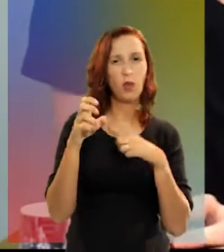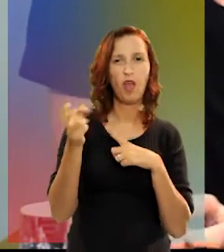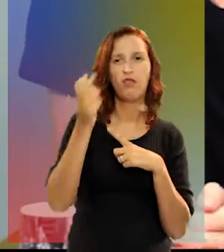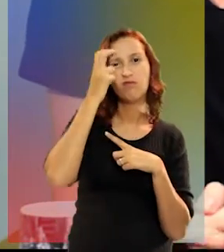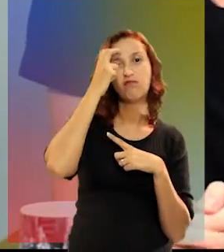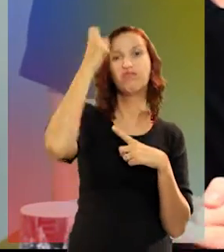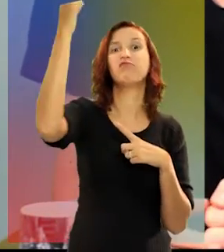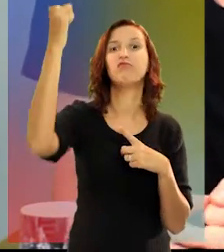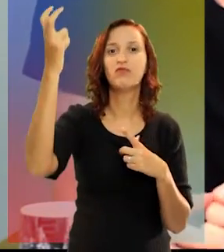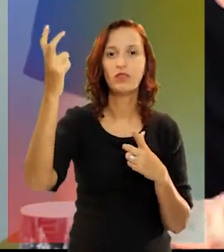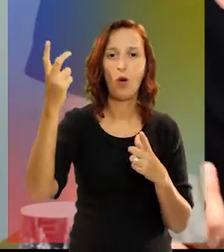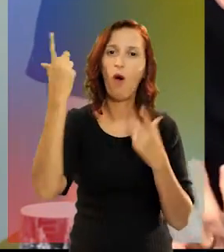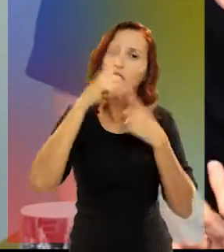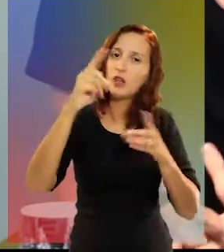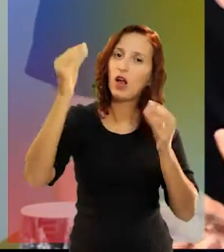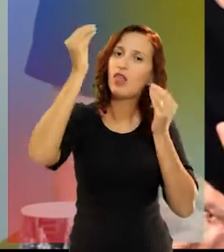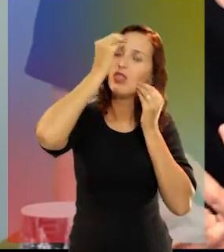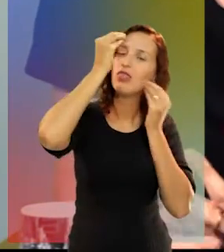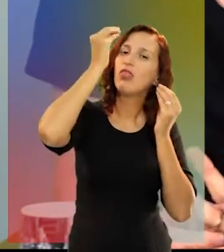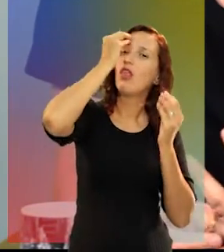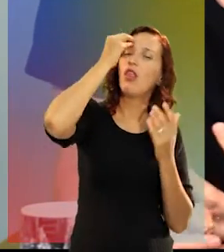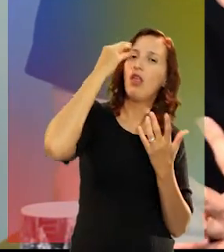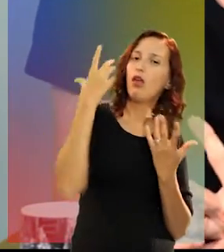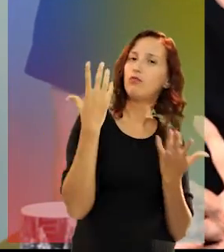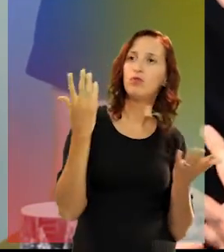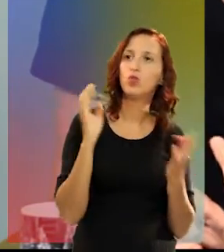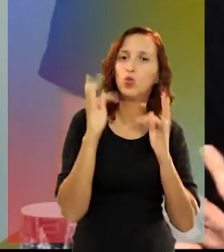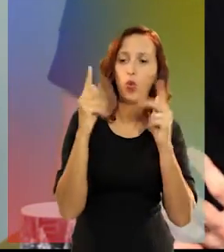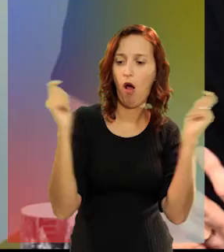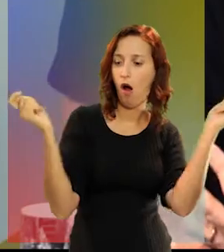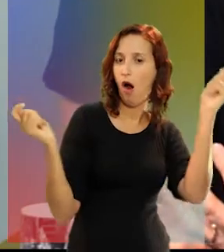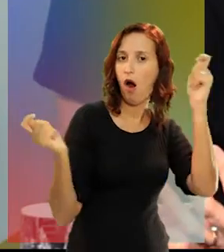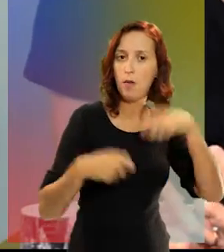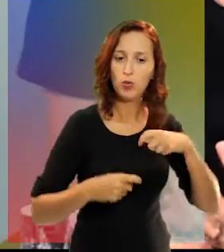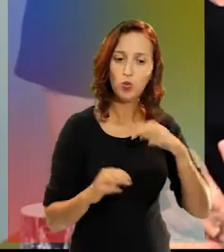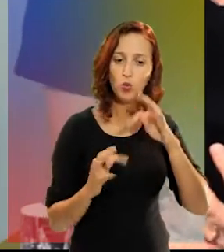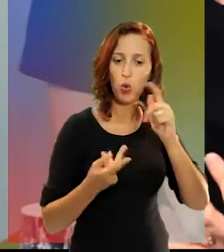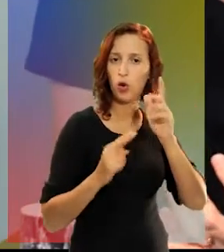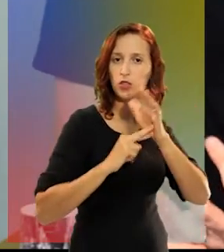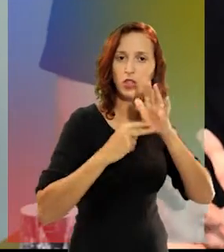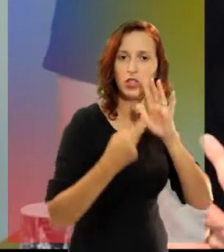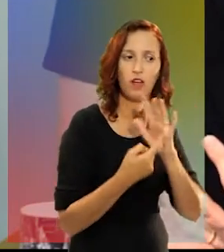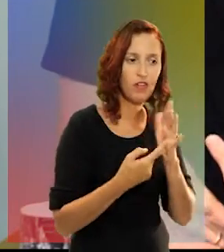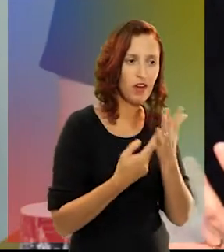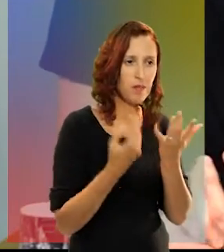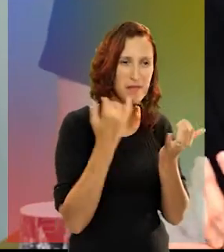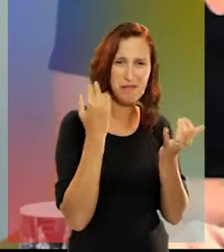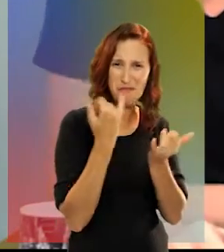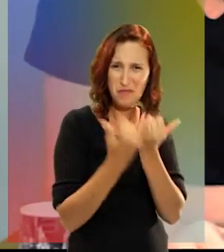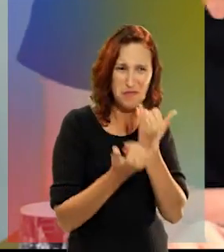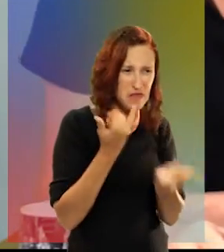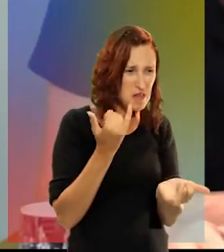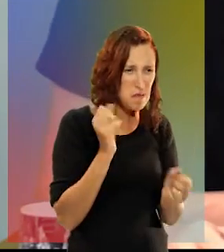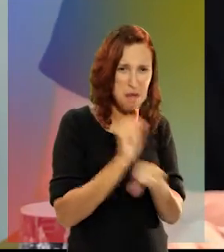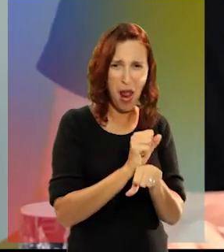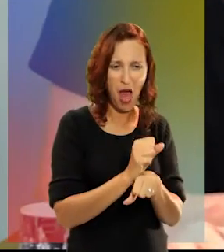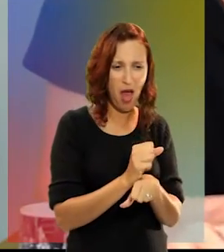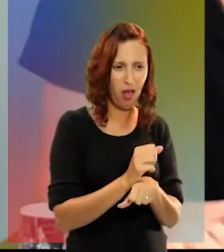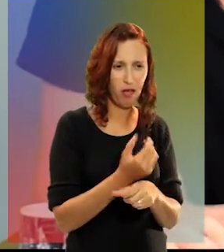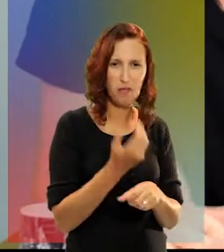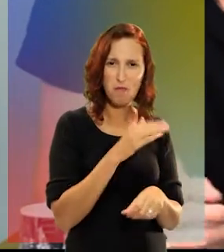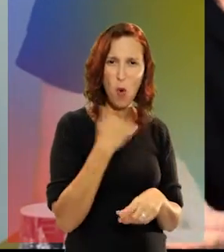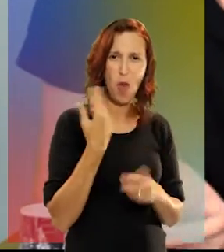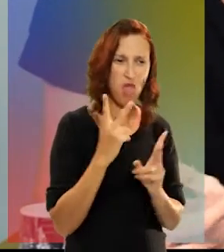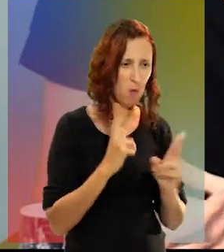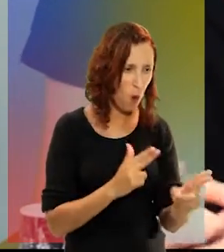têm uma inteligência, eles conseguem entender a capacidade que eles têm e o que significa simplesmente deixar de existir. E é o que o